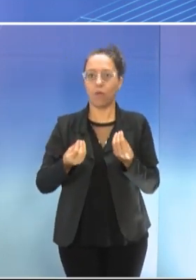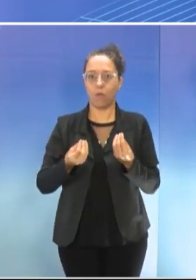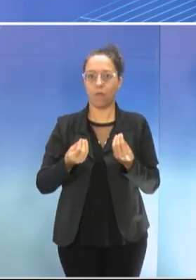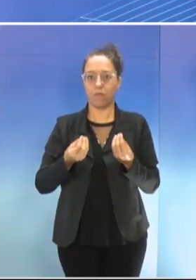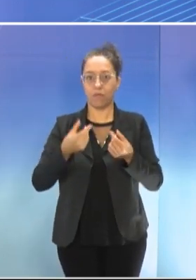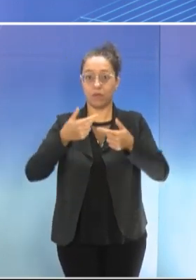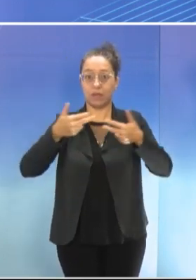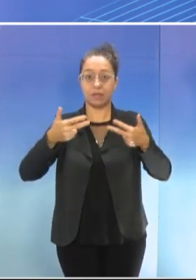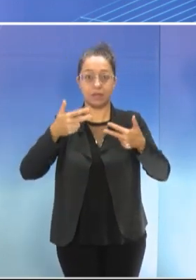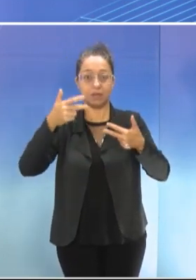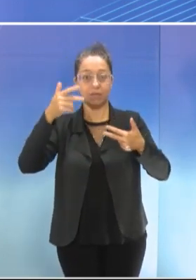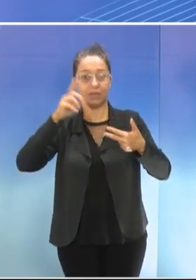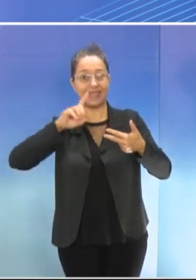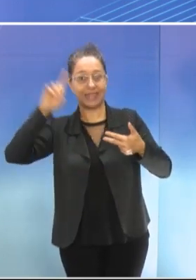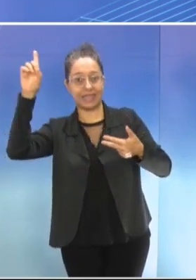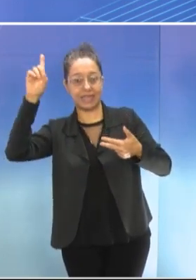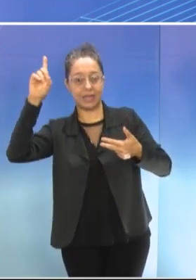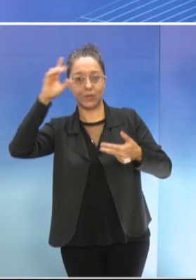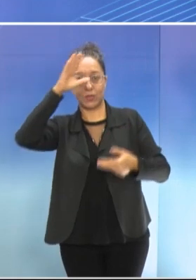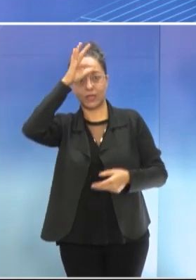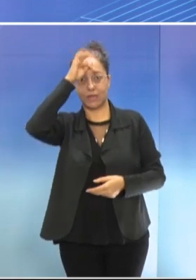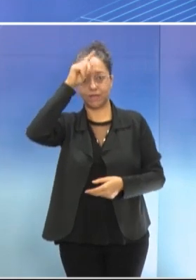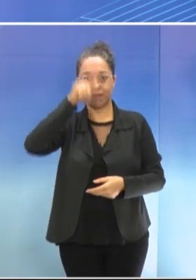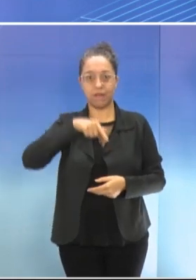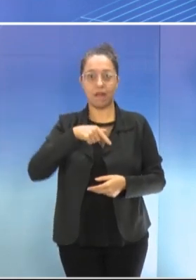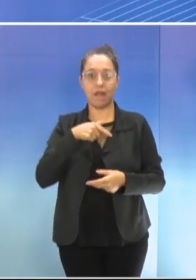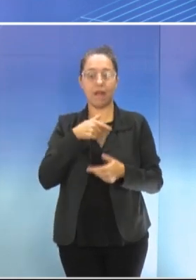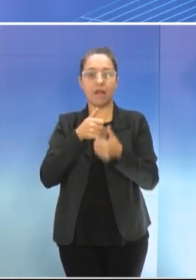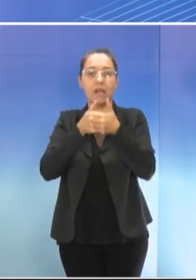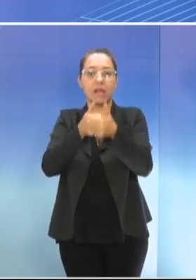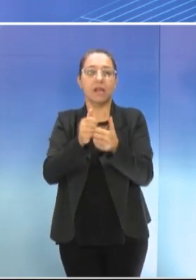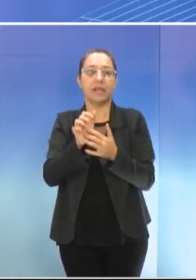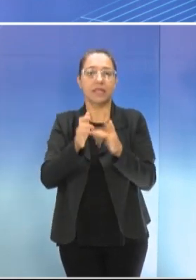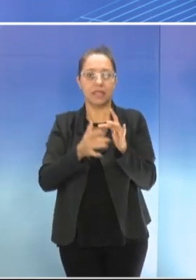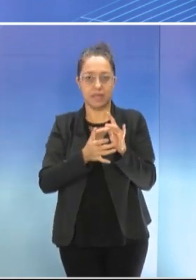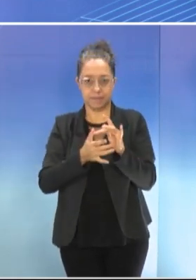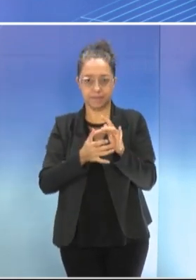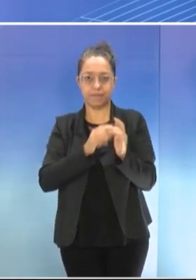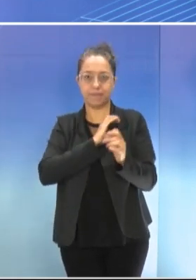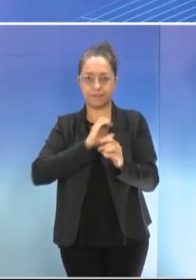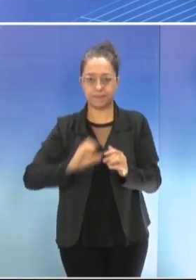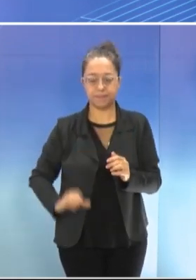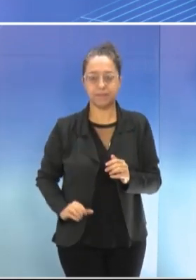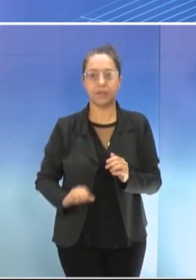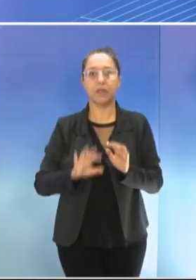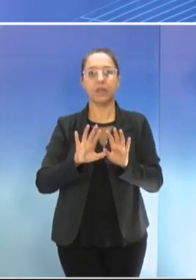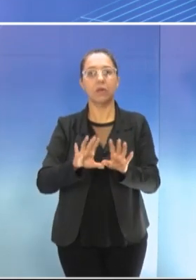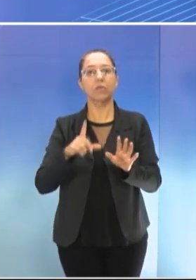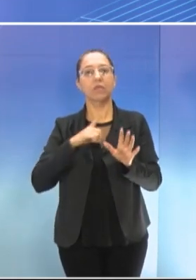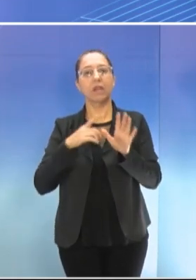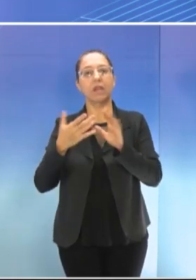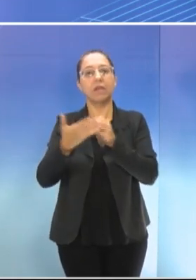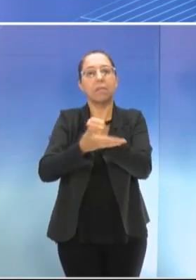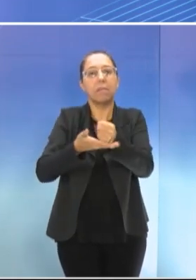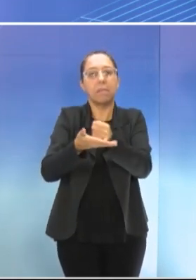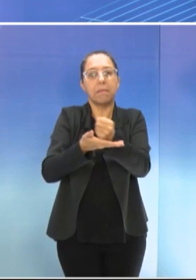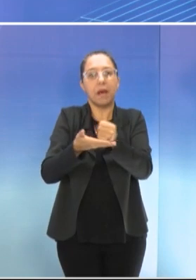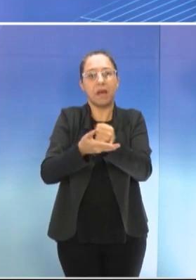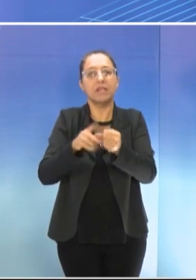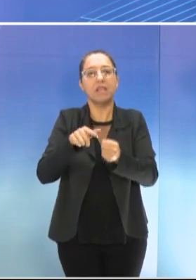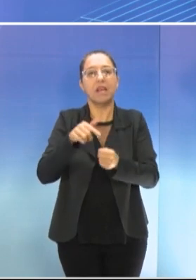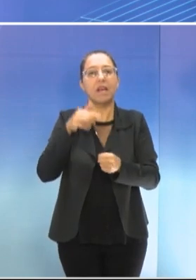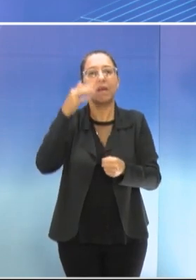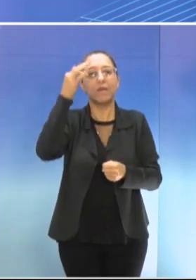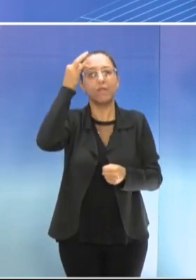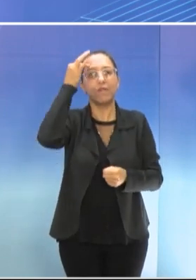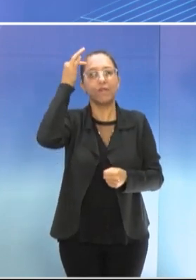a Deus e à fé cristã e a razão e a fé. E eles vão ter como base, principalmente, a filosofia